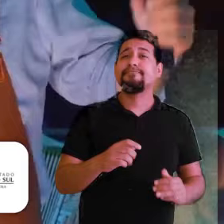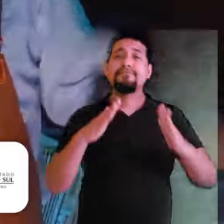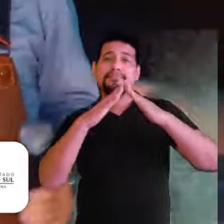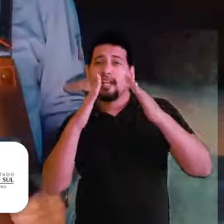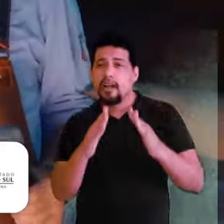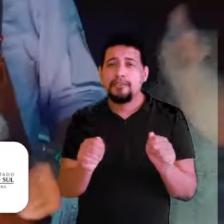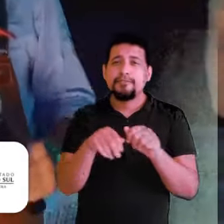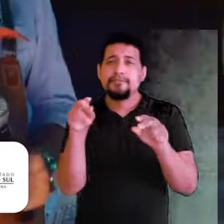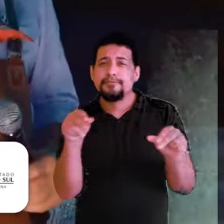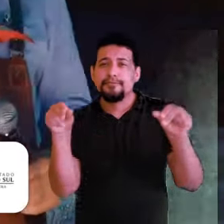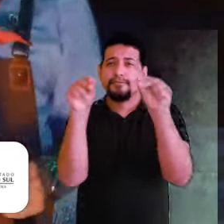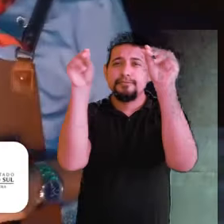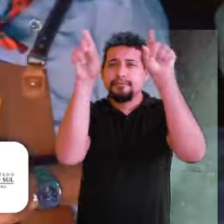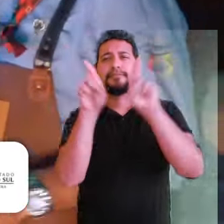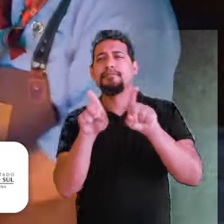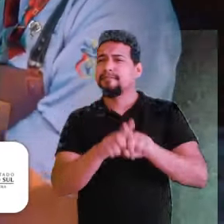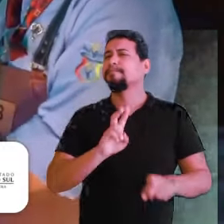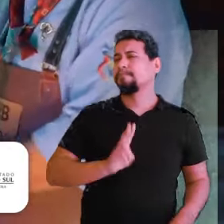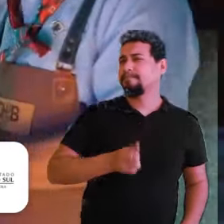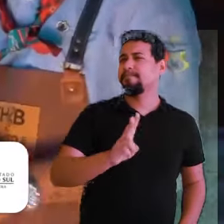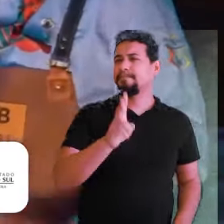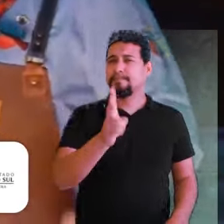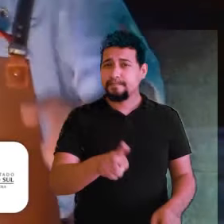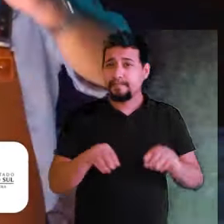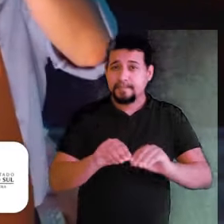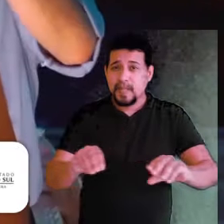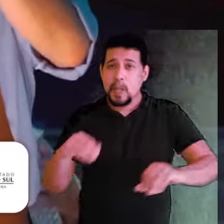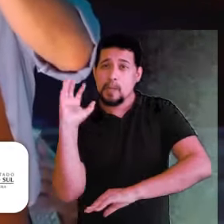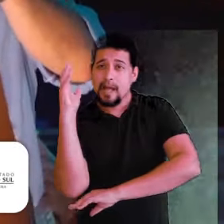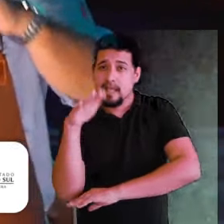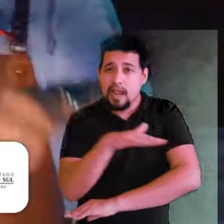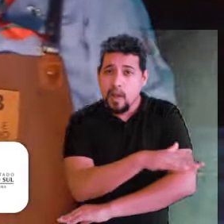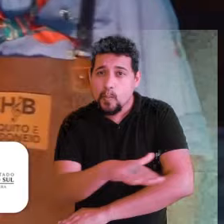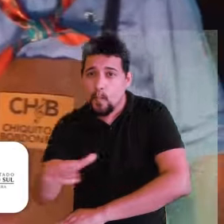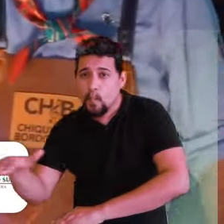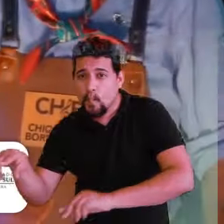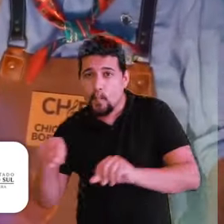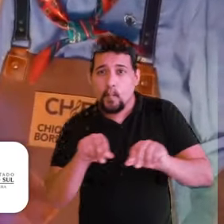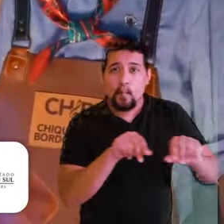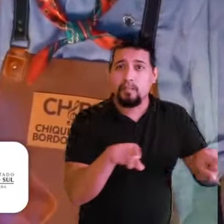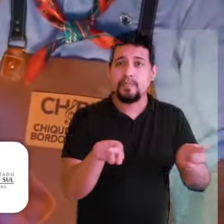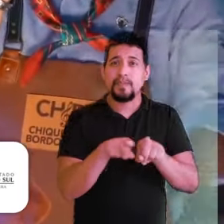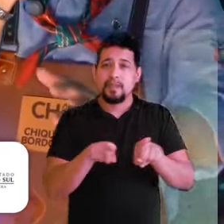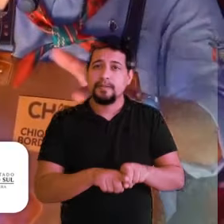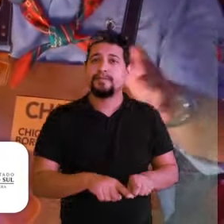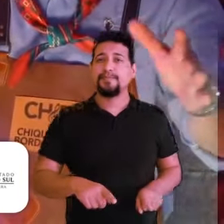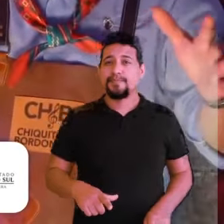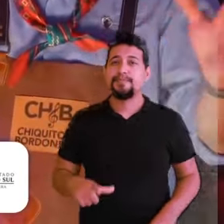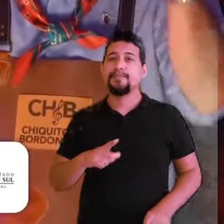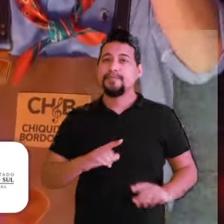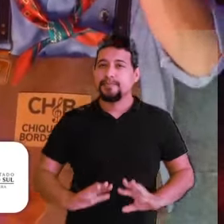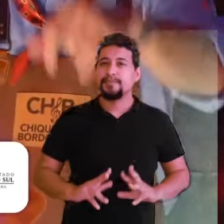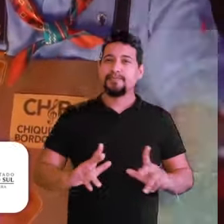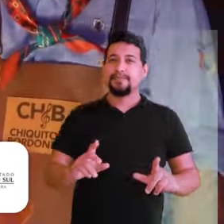tamancos apropriados pra serviço, e os da tua avó há muito tempo foi a pique. Leve contigo o fio do meu bigode, que o bodegueiro